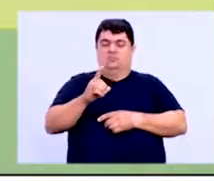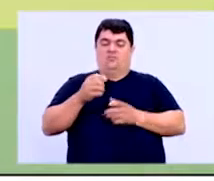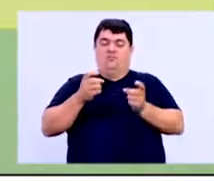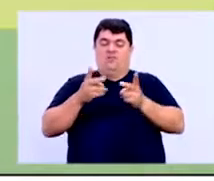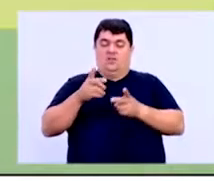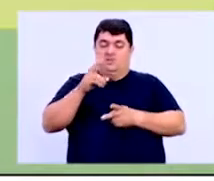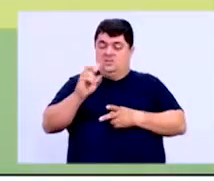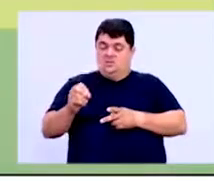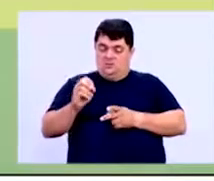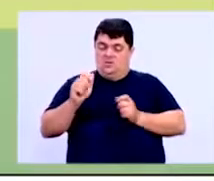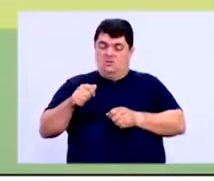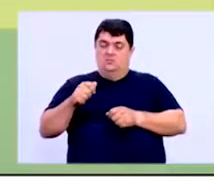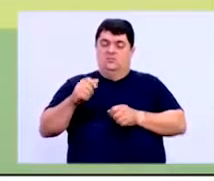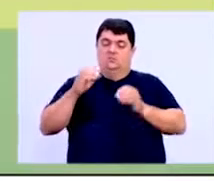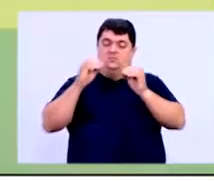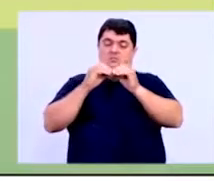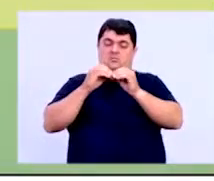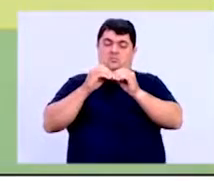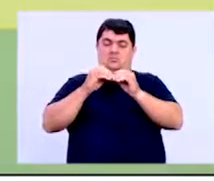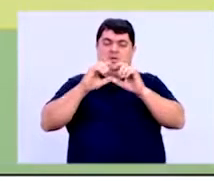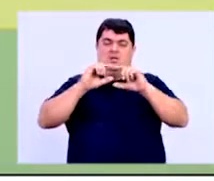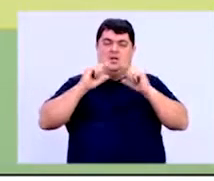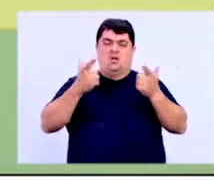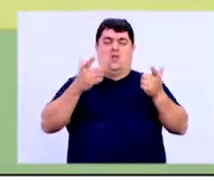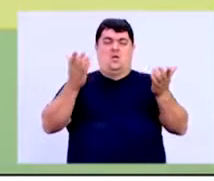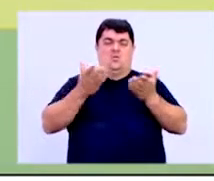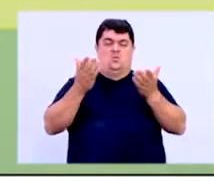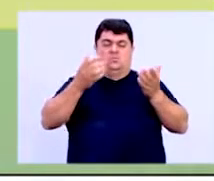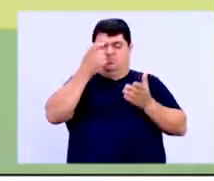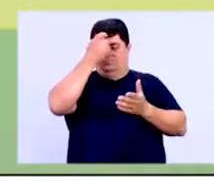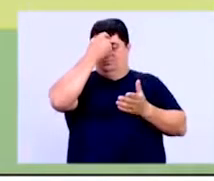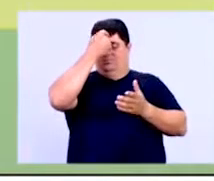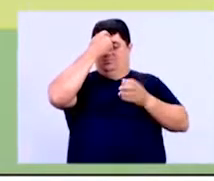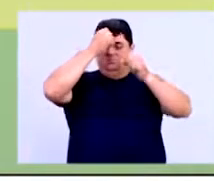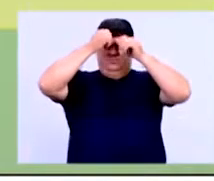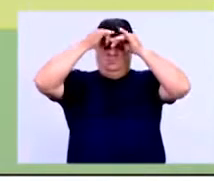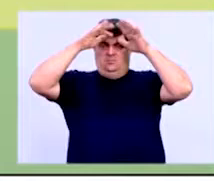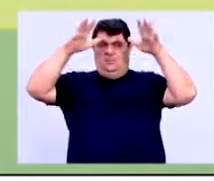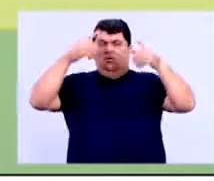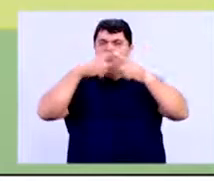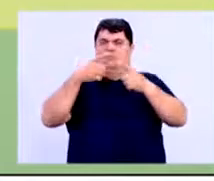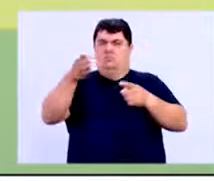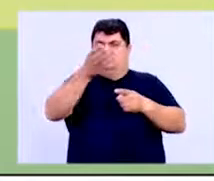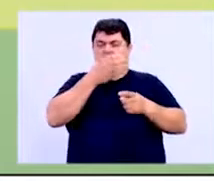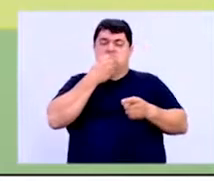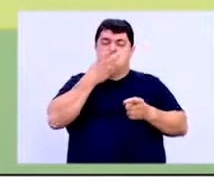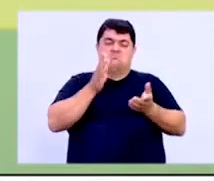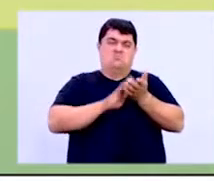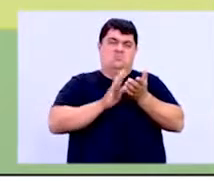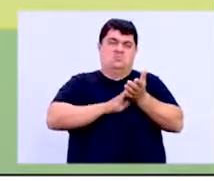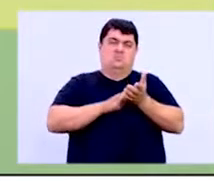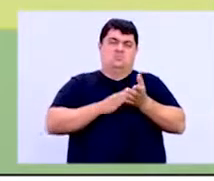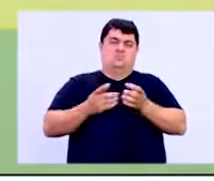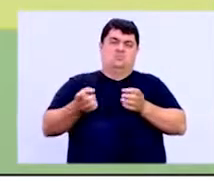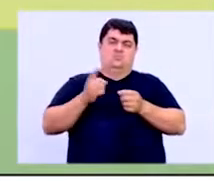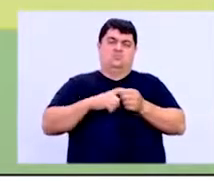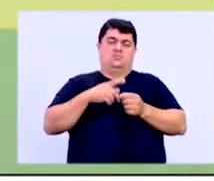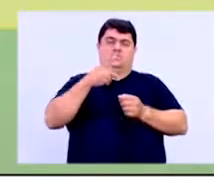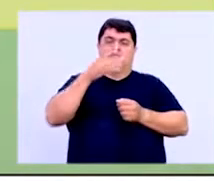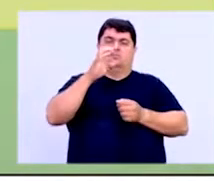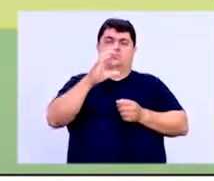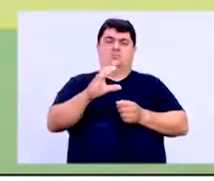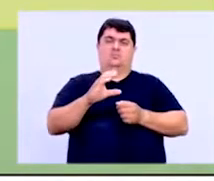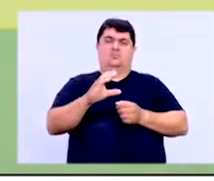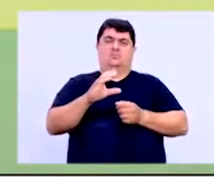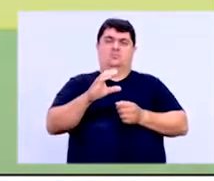simples. Professor, nunca foi tão clara essa aula como eu entendi isso. Não, vocês estão demais hoje, rapaziada. Mas vamos lá, rever o PEC.